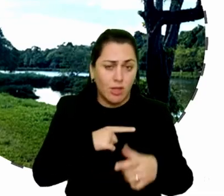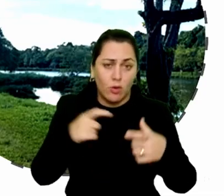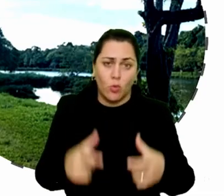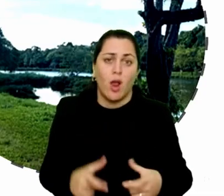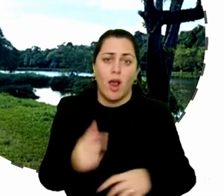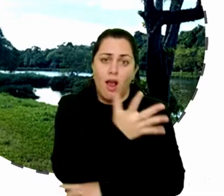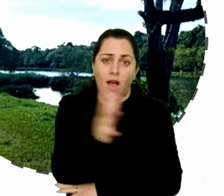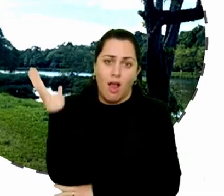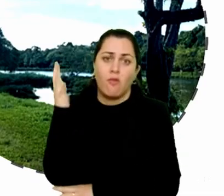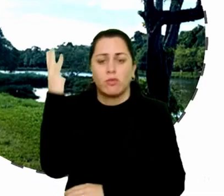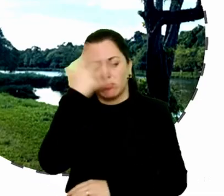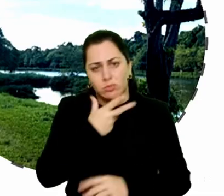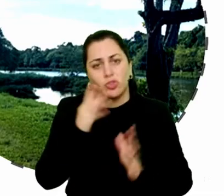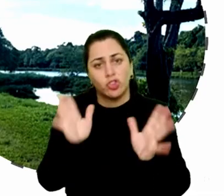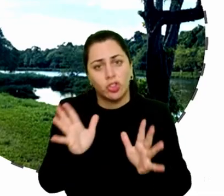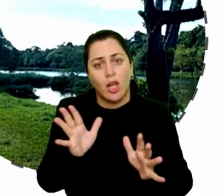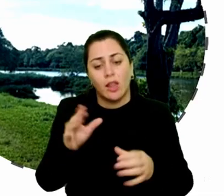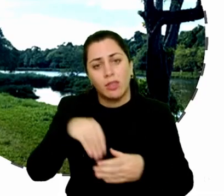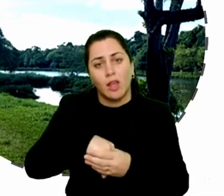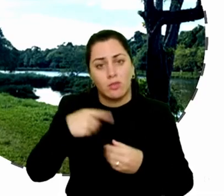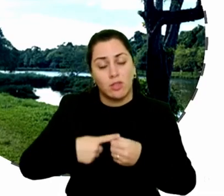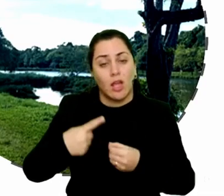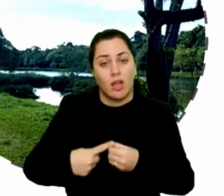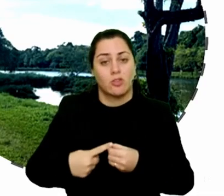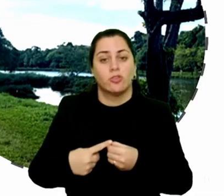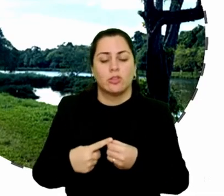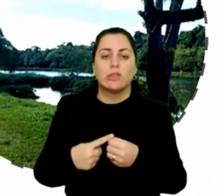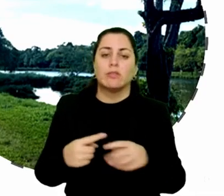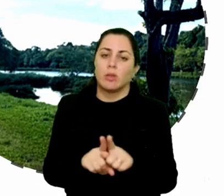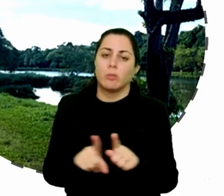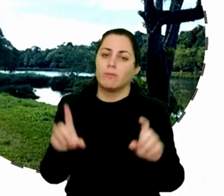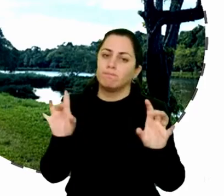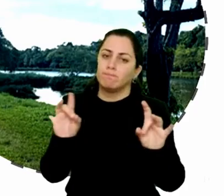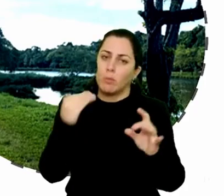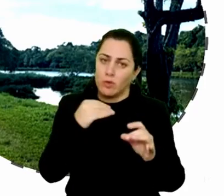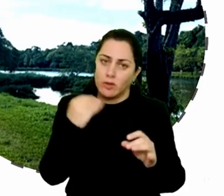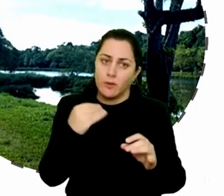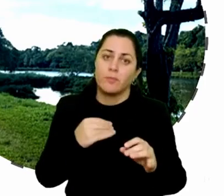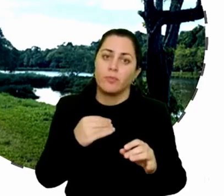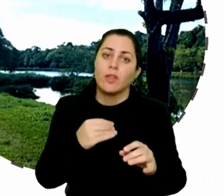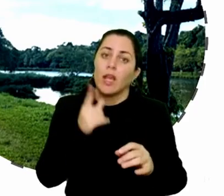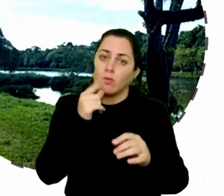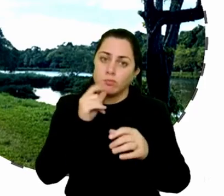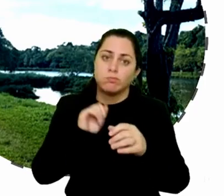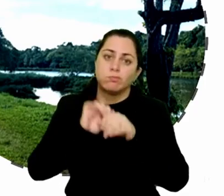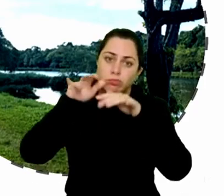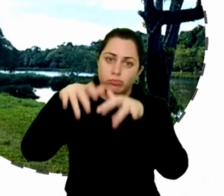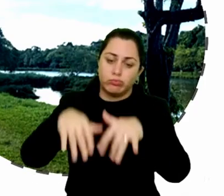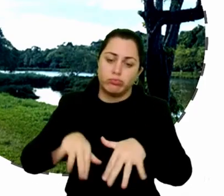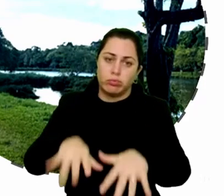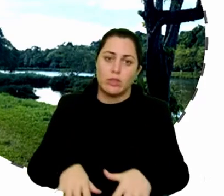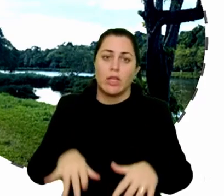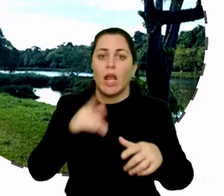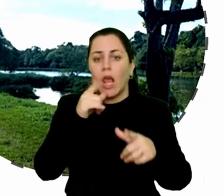parque, né, no meio da cidade. Então, a gente ainda tem o privilégio de contar com uma cachoeira dentro dele, um